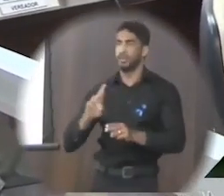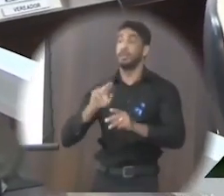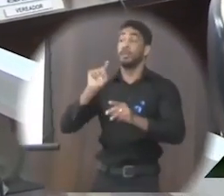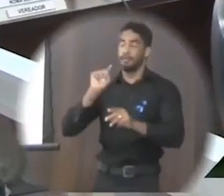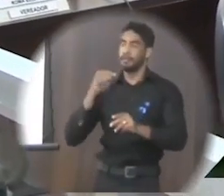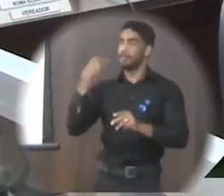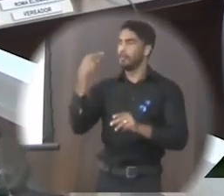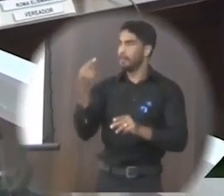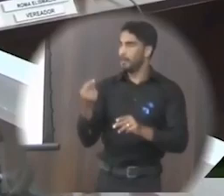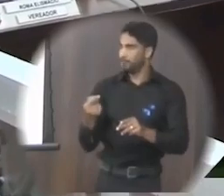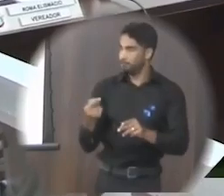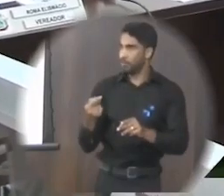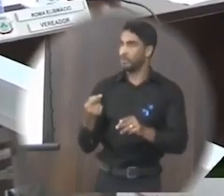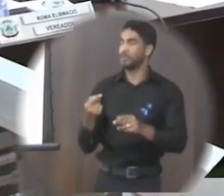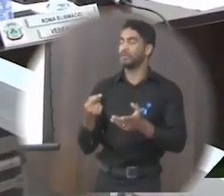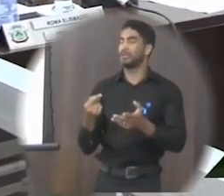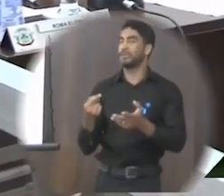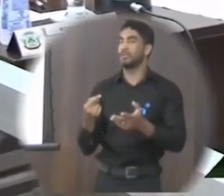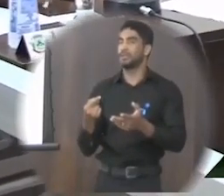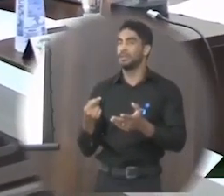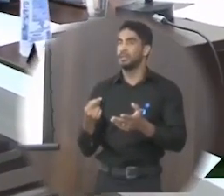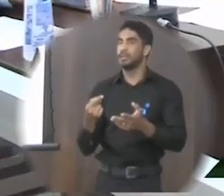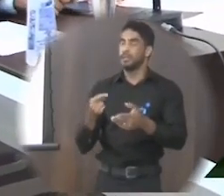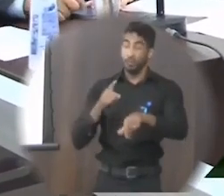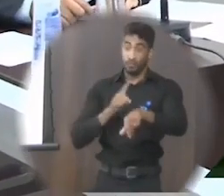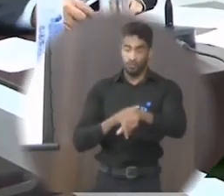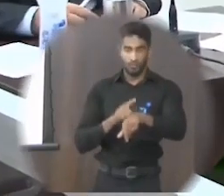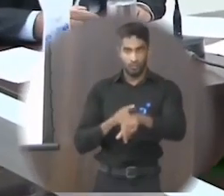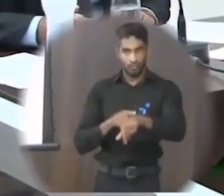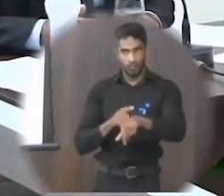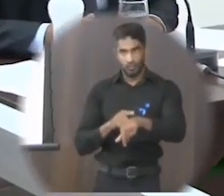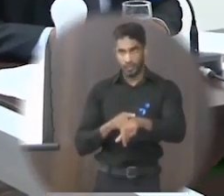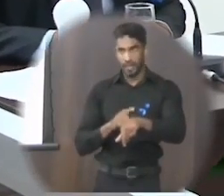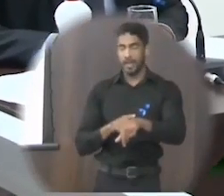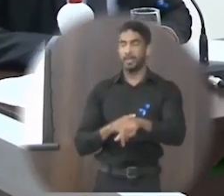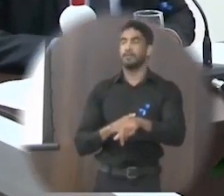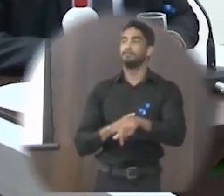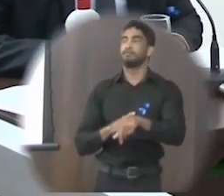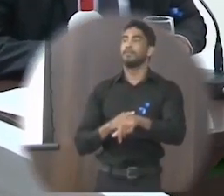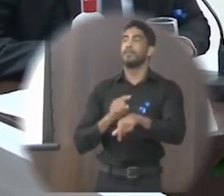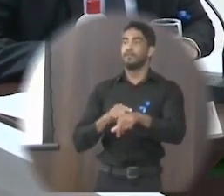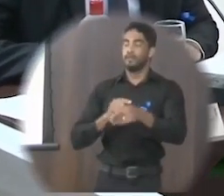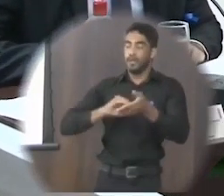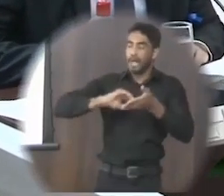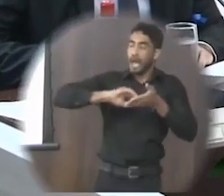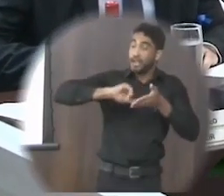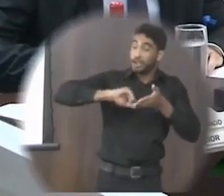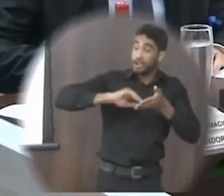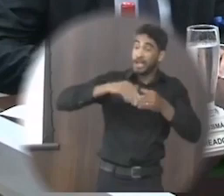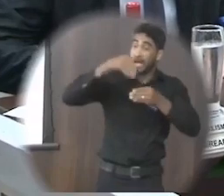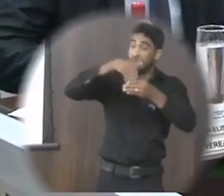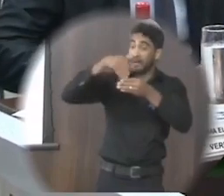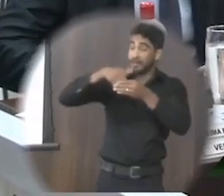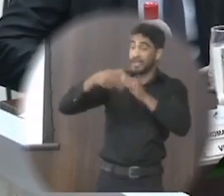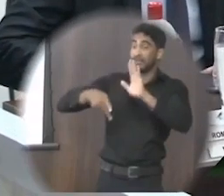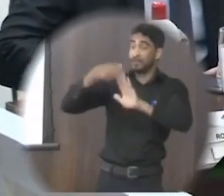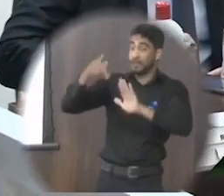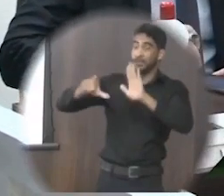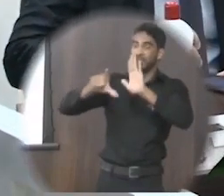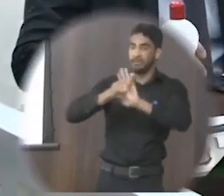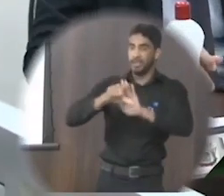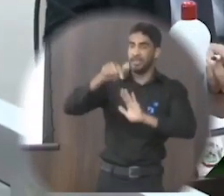virtude do avançado horário, foi postergada a votação dos projetos de